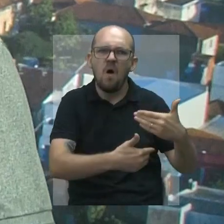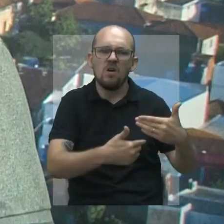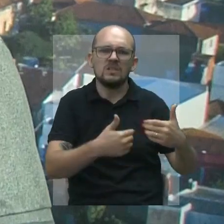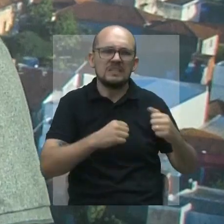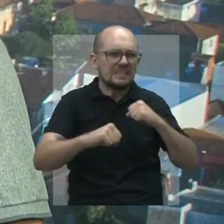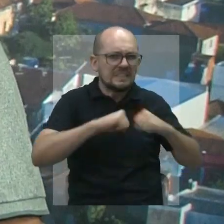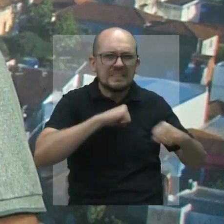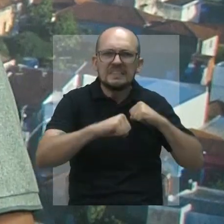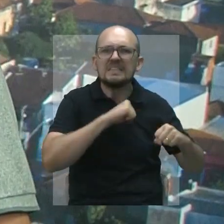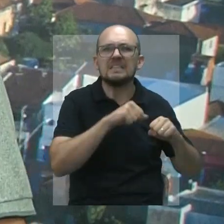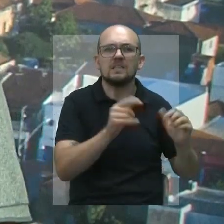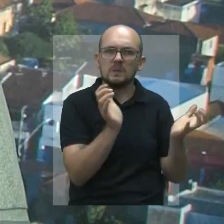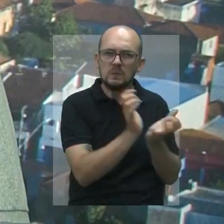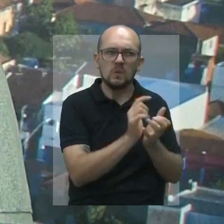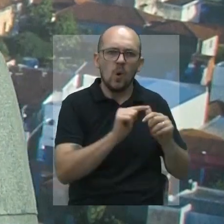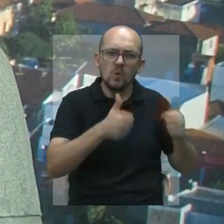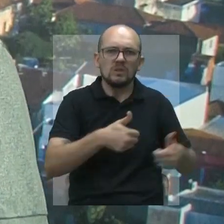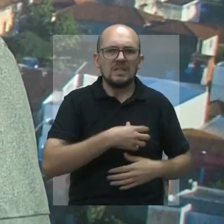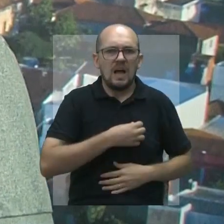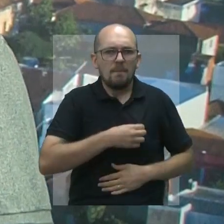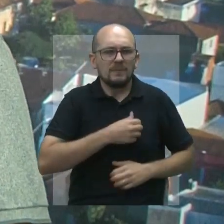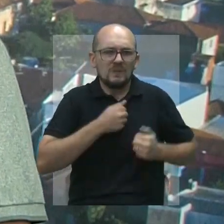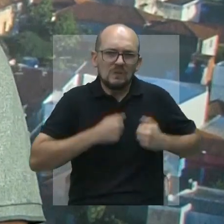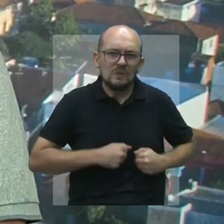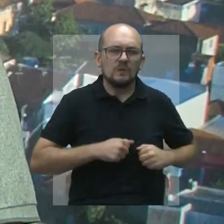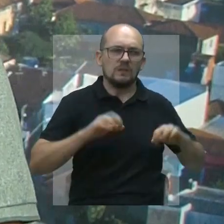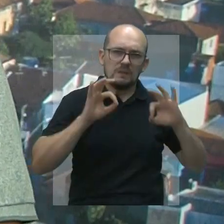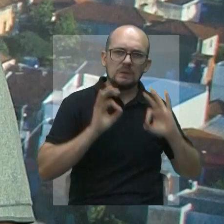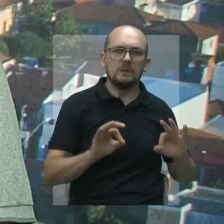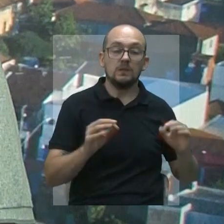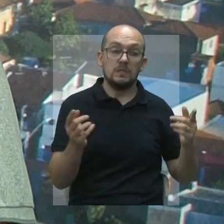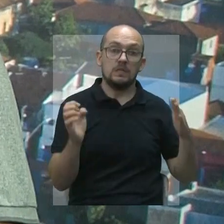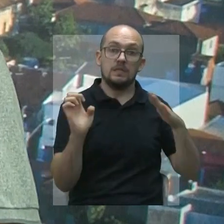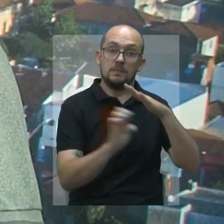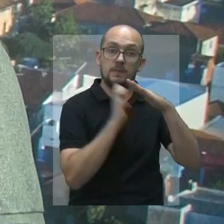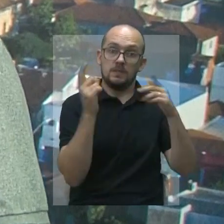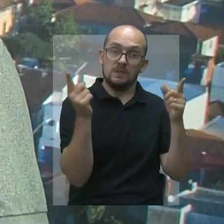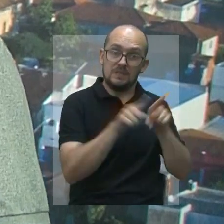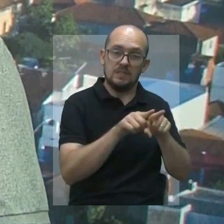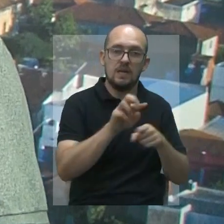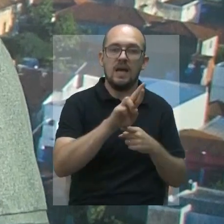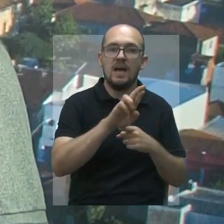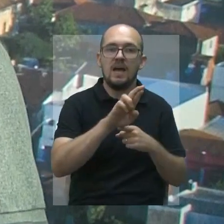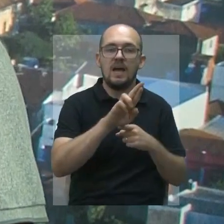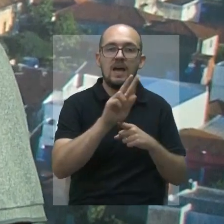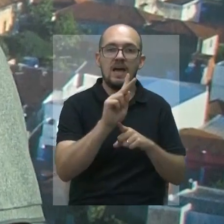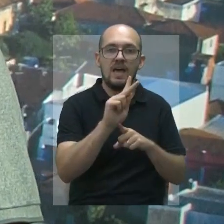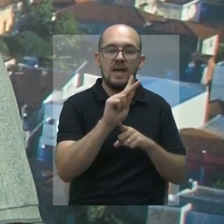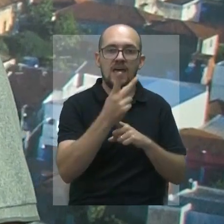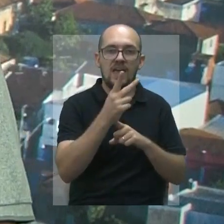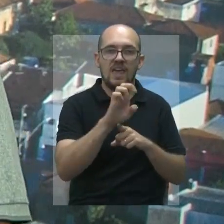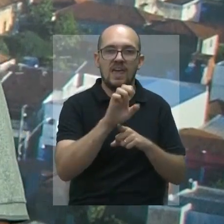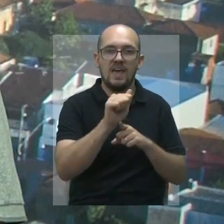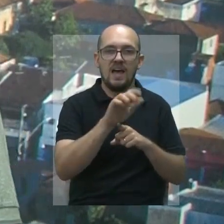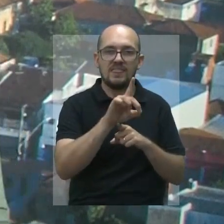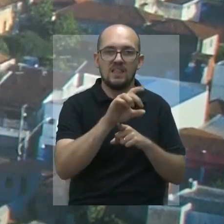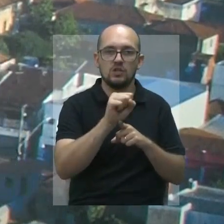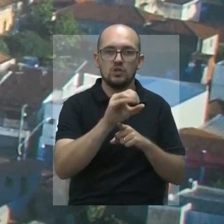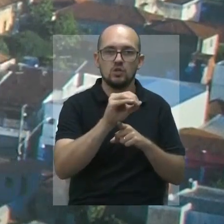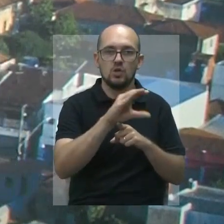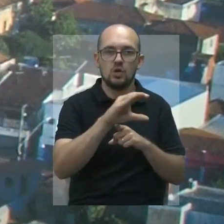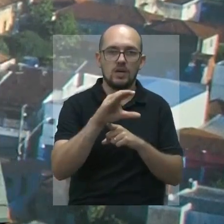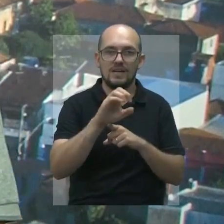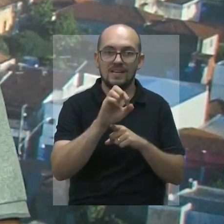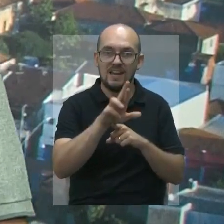num todo, envolvendo 15 de Jaú e Rede Soccer Brasil. Enfim, é uma parceria que chegou em 2019 e pelo visto chegou